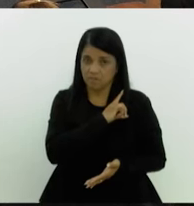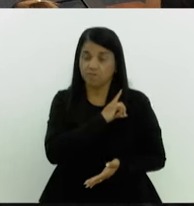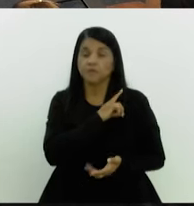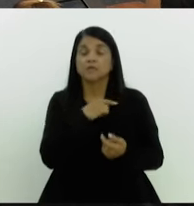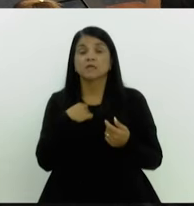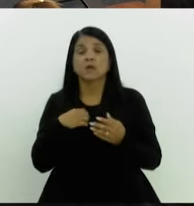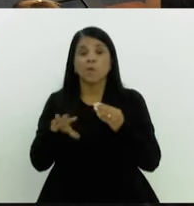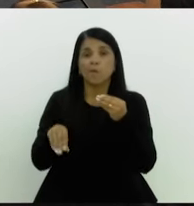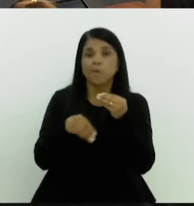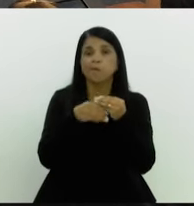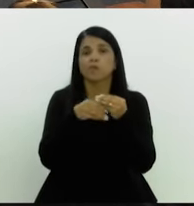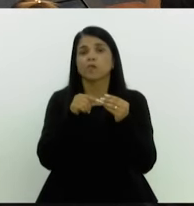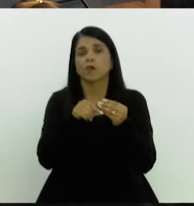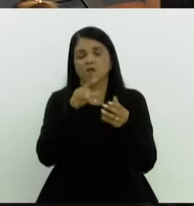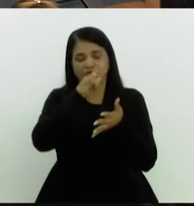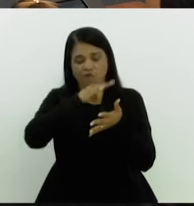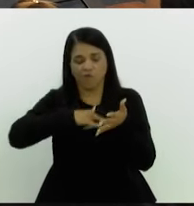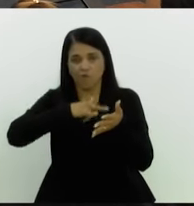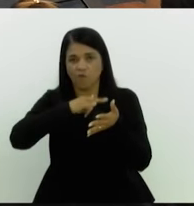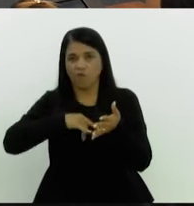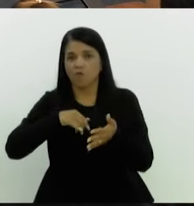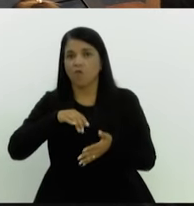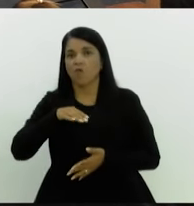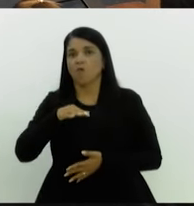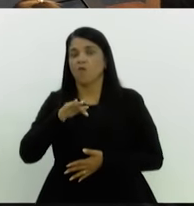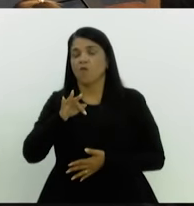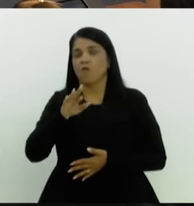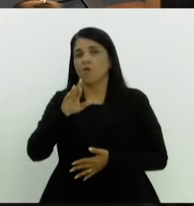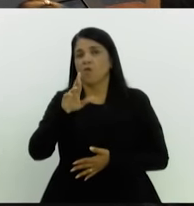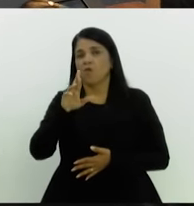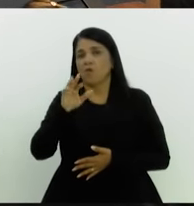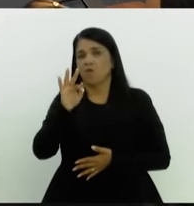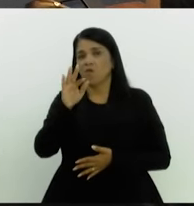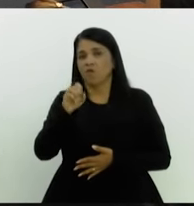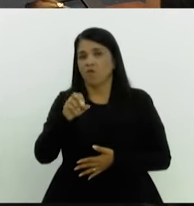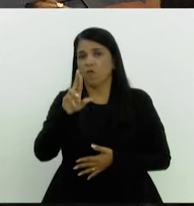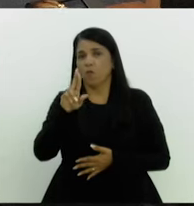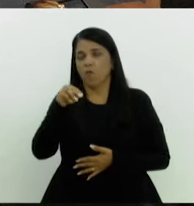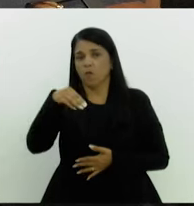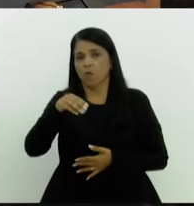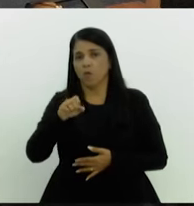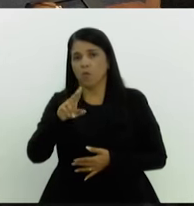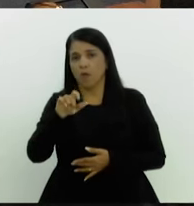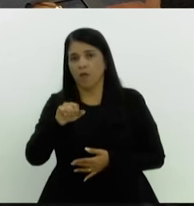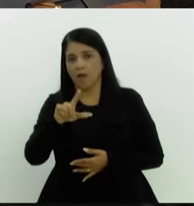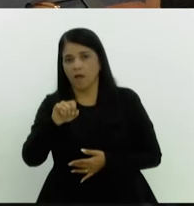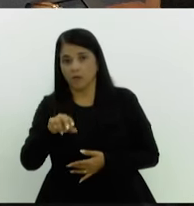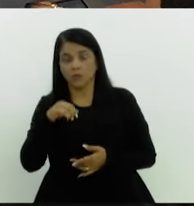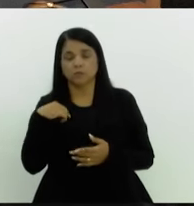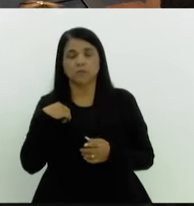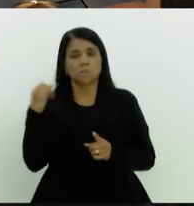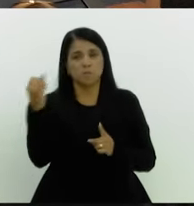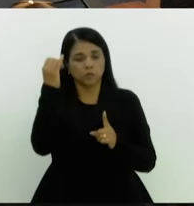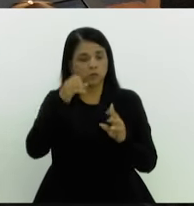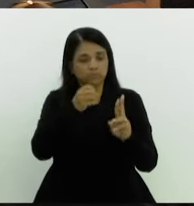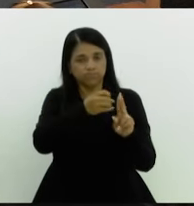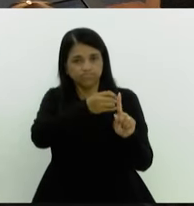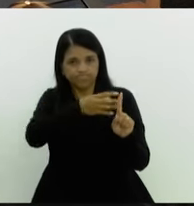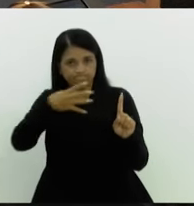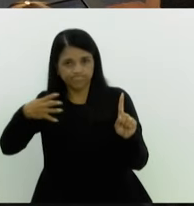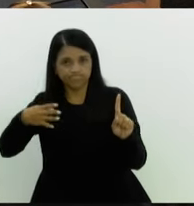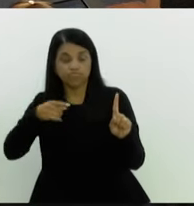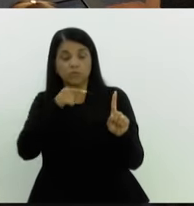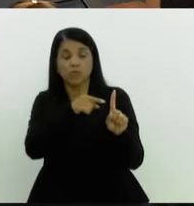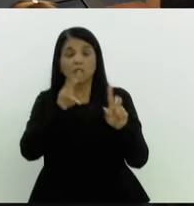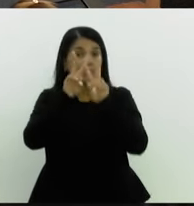contenham os formulários de risco a gente tem um formulário importante pra população LGBT que é o formulário Rogéria que